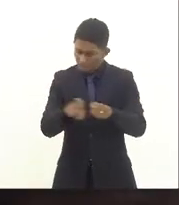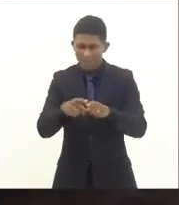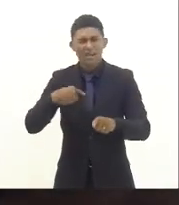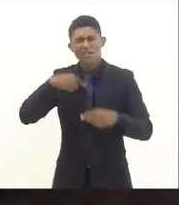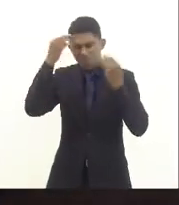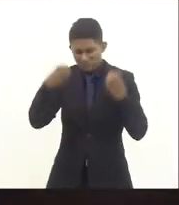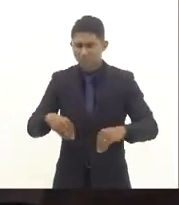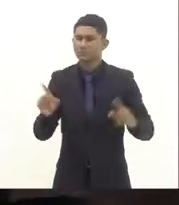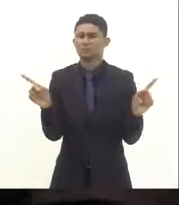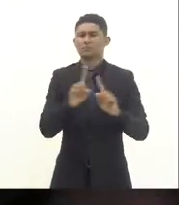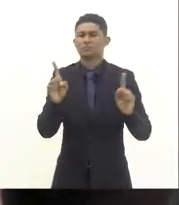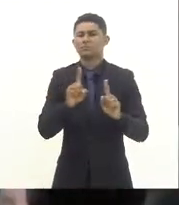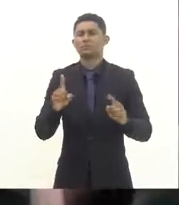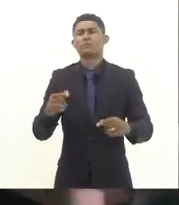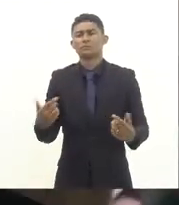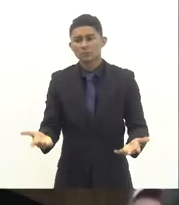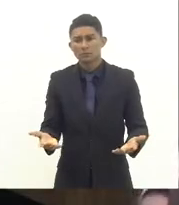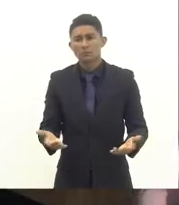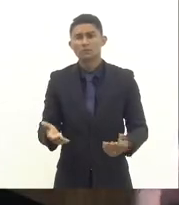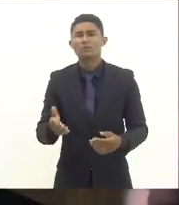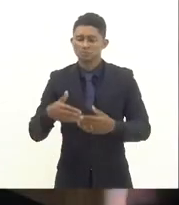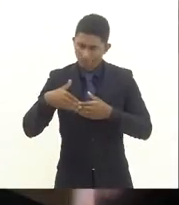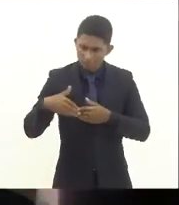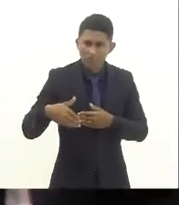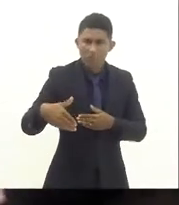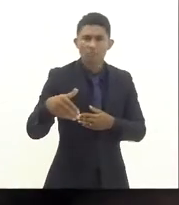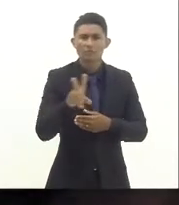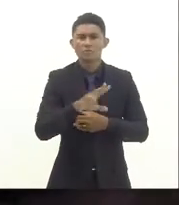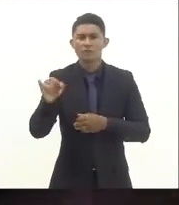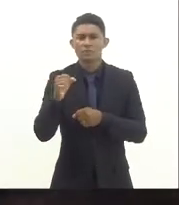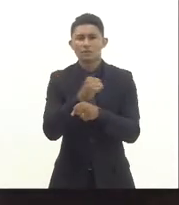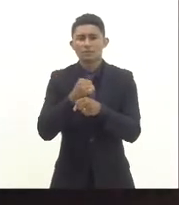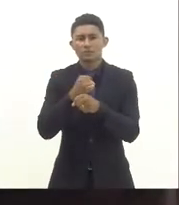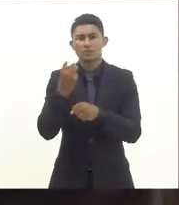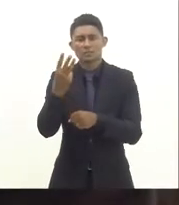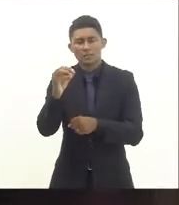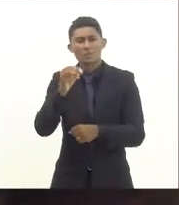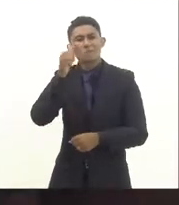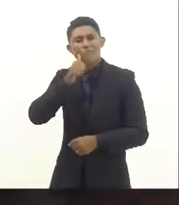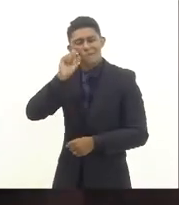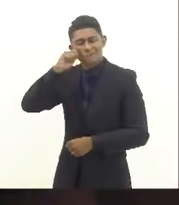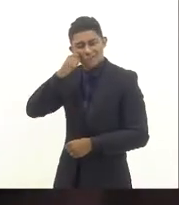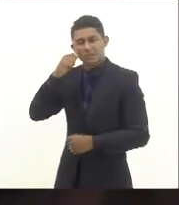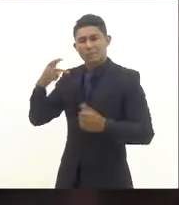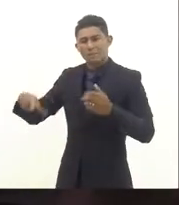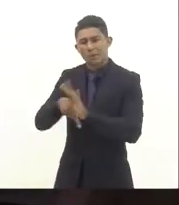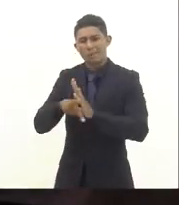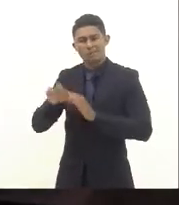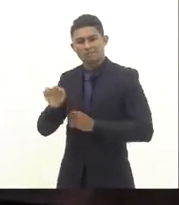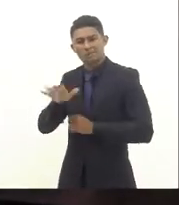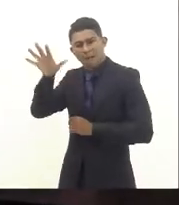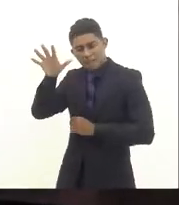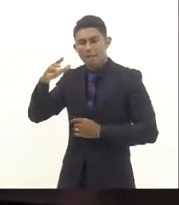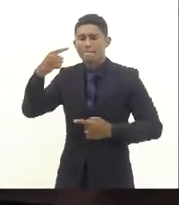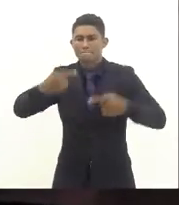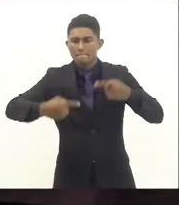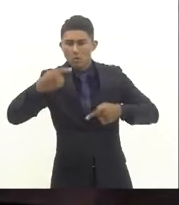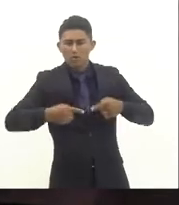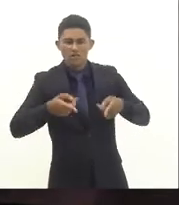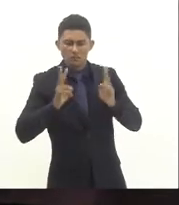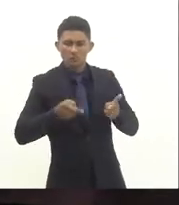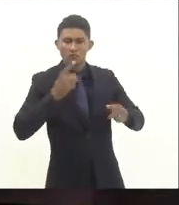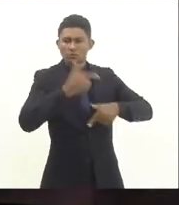também não vou desistir teremos então mais 30 anos de mulheres pretas veladas ocupando a política